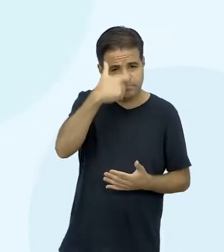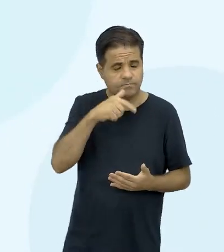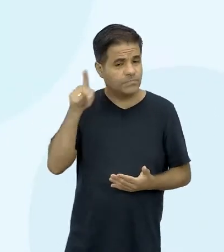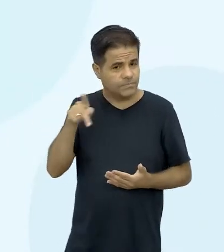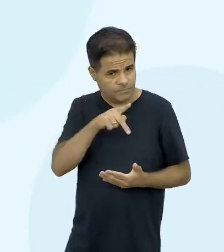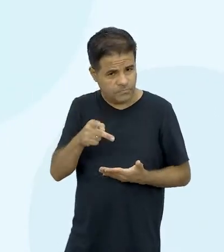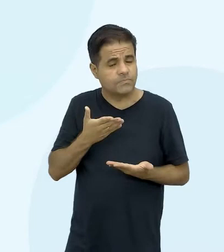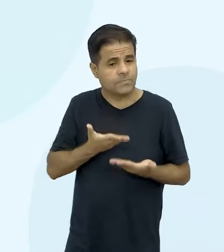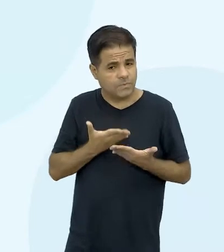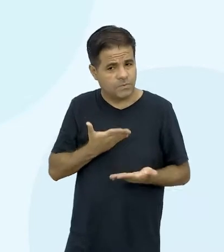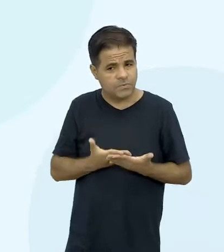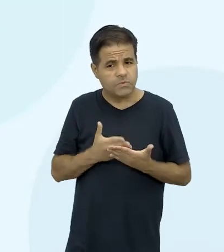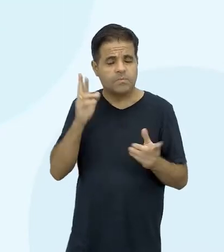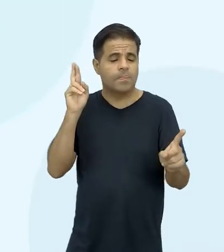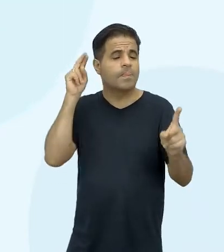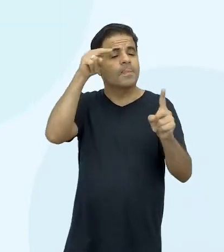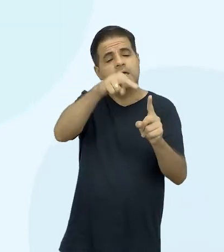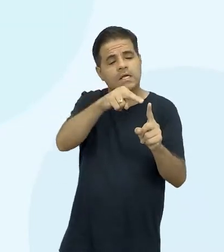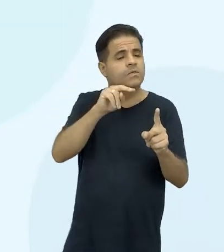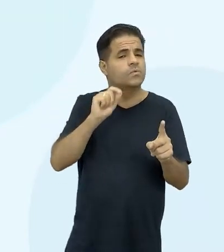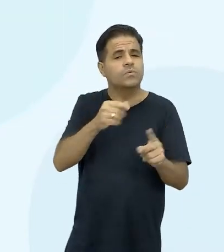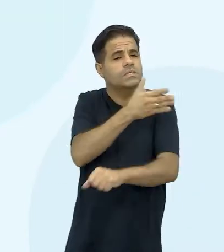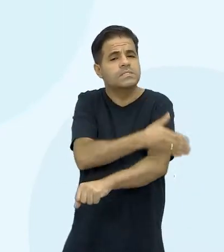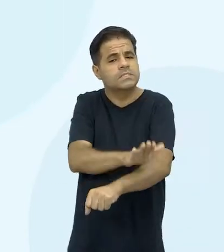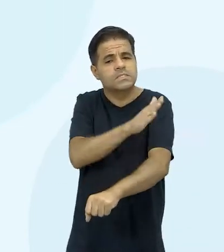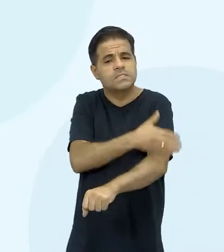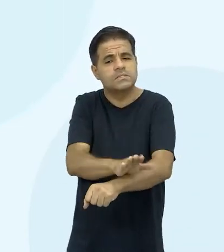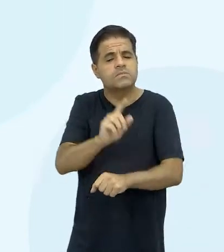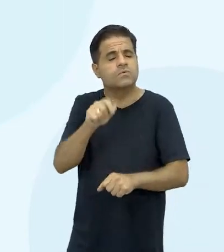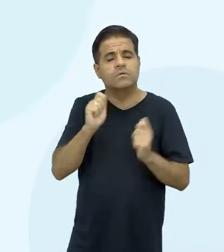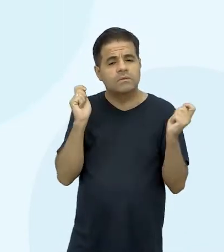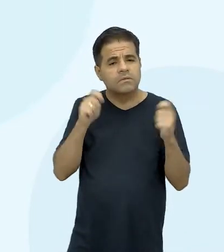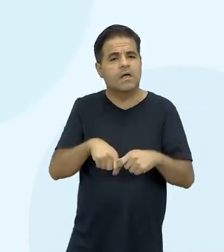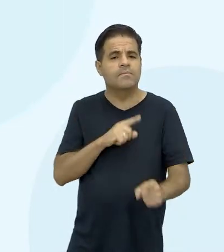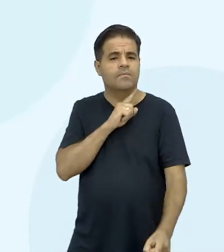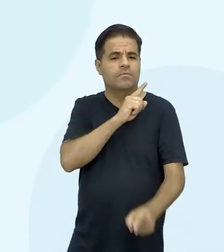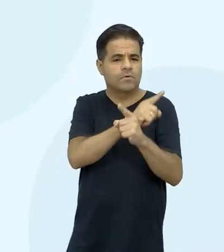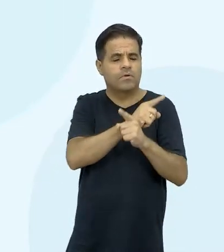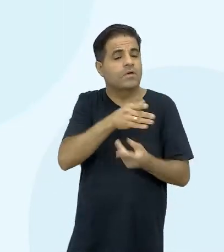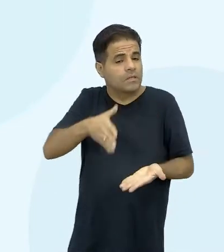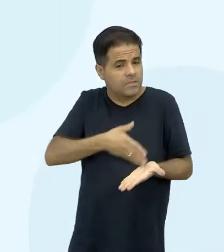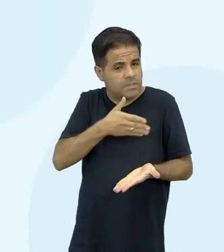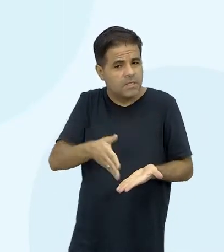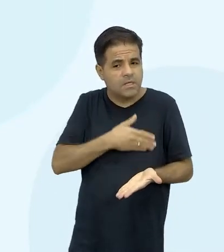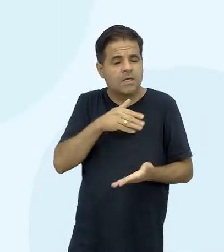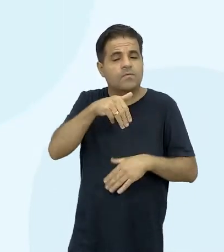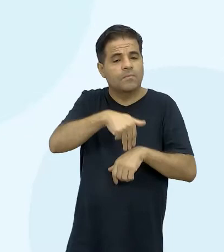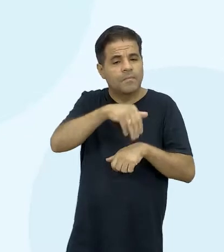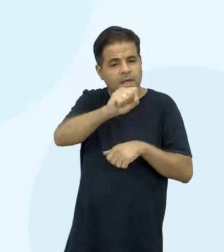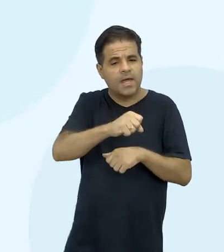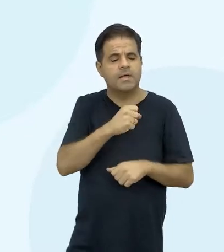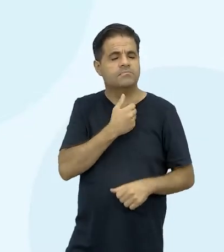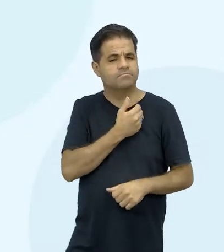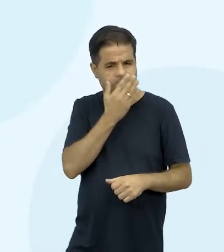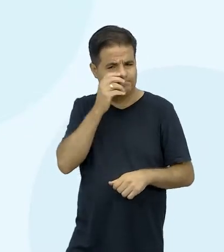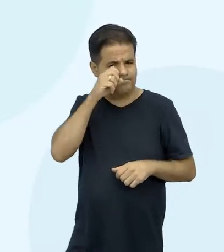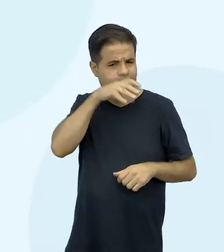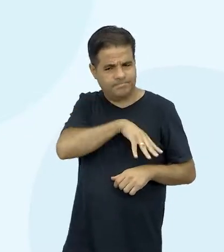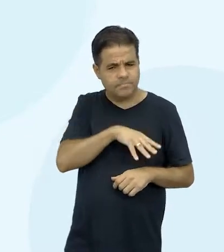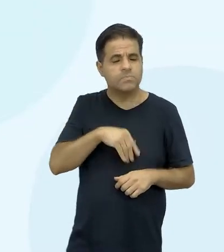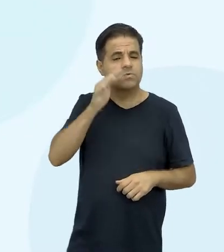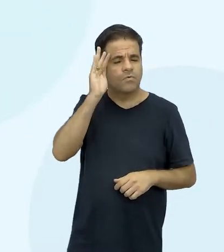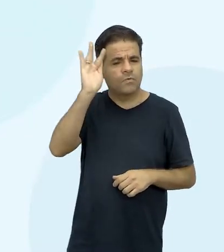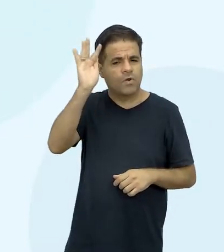estudante. Uma referência para este exercício pode ser encontrada no livro O Mestre Ignorante, do